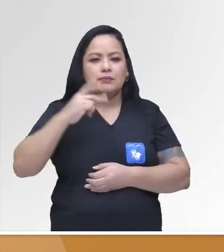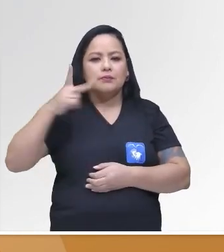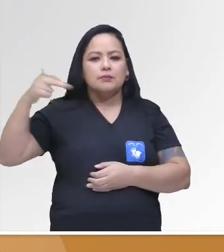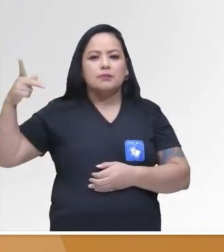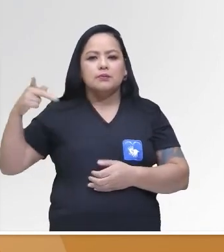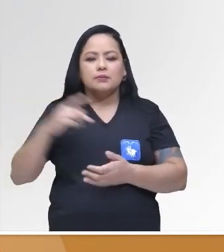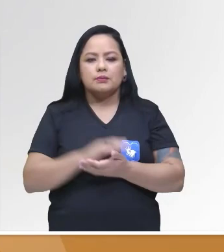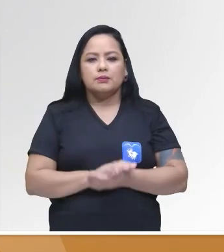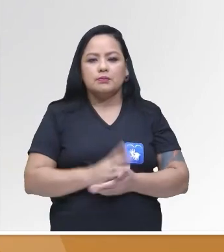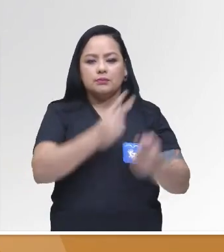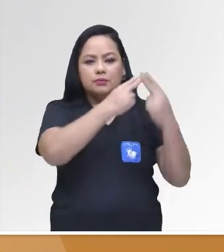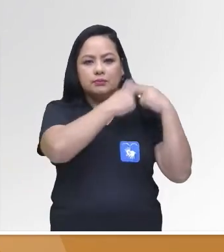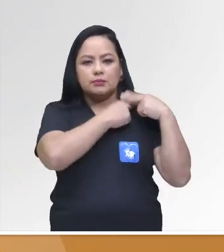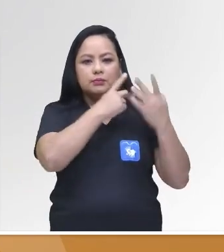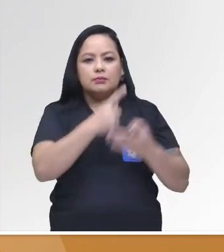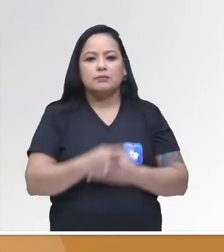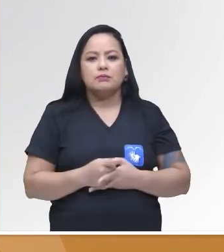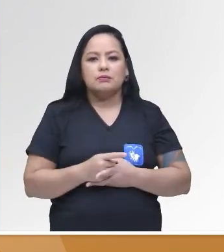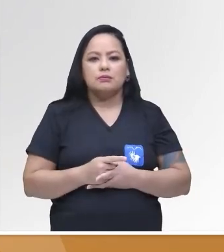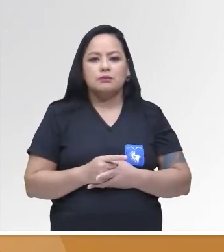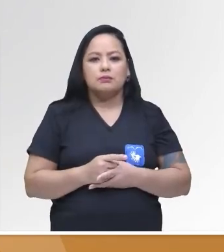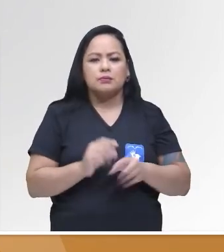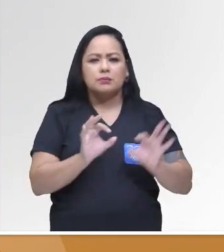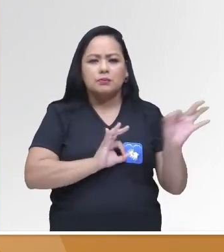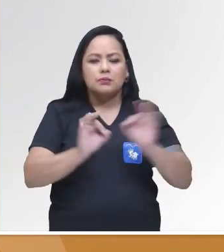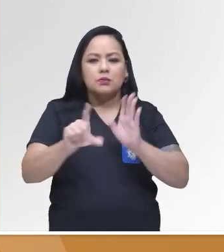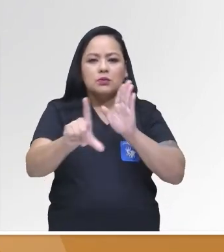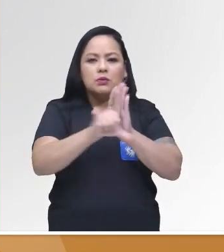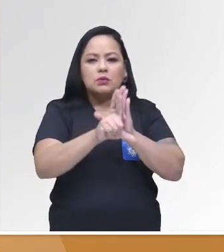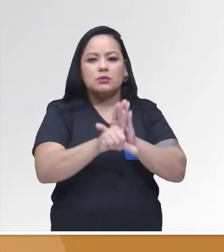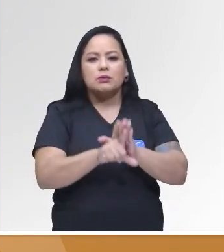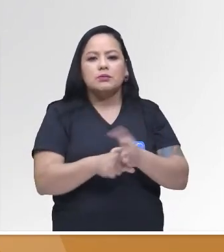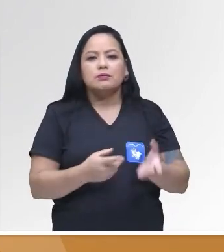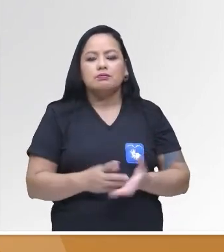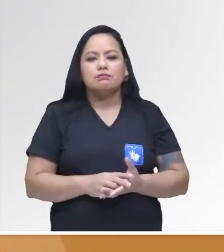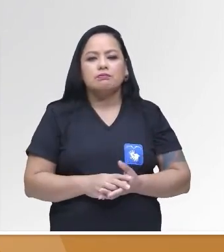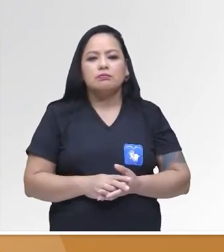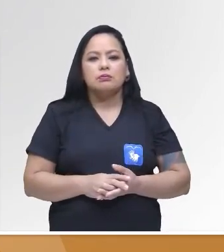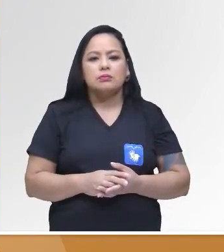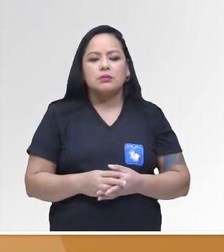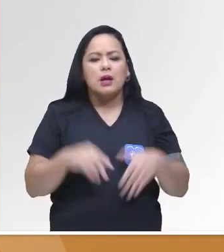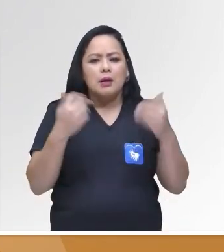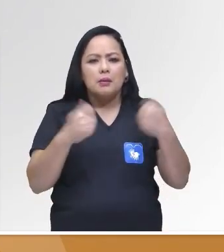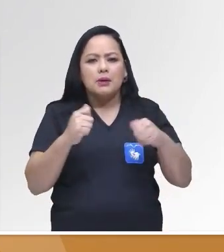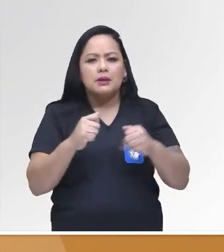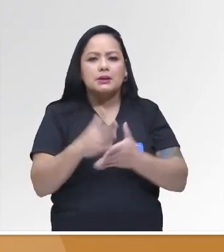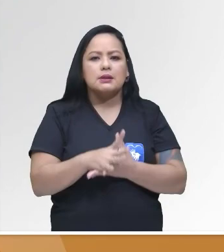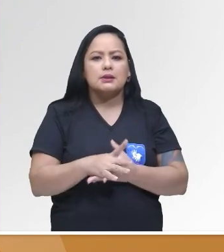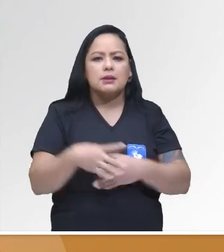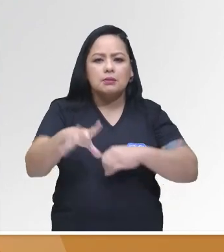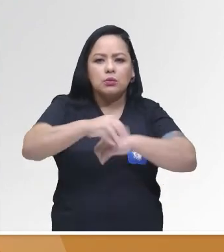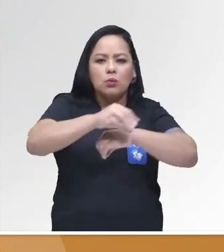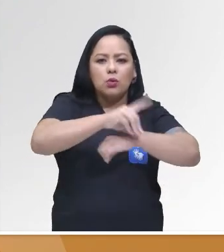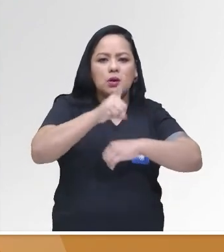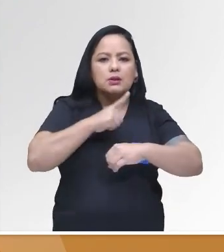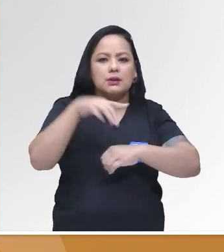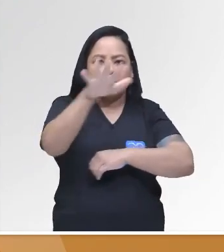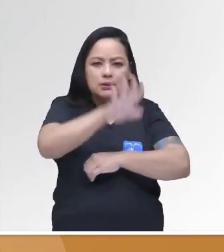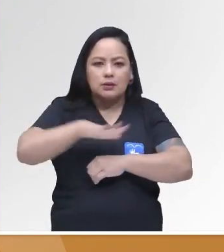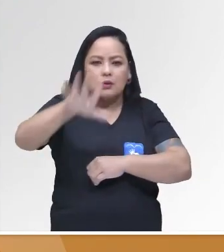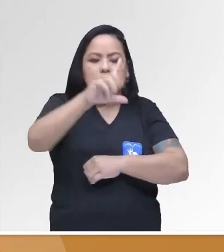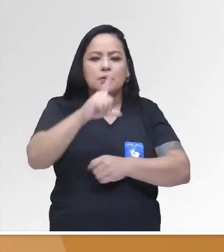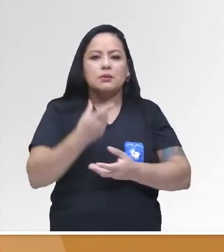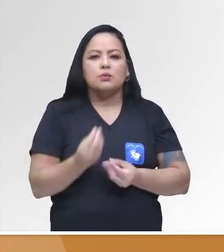políticas responsáveis pelas funções legislativas e executivas devem ser compostas, em sua maioria,